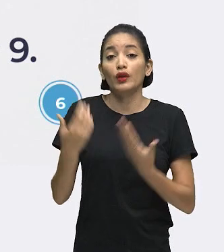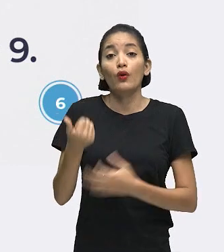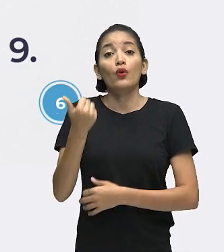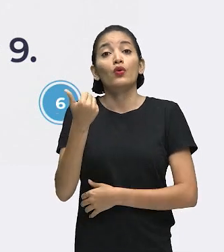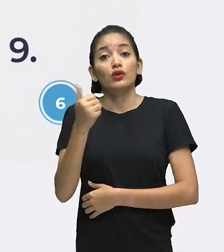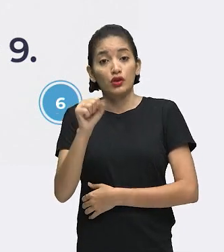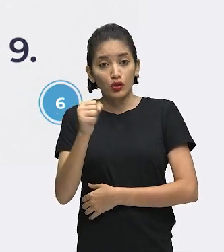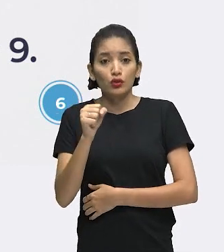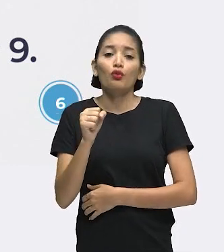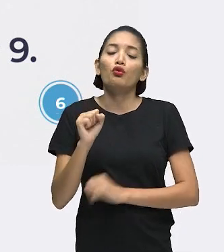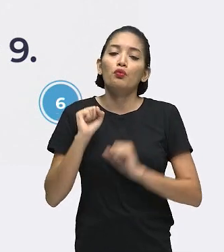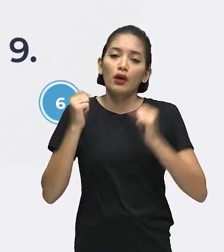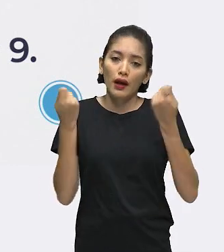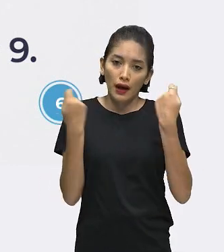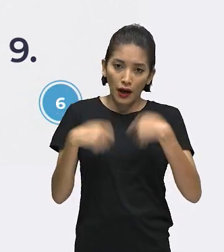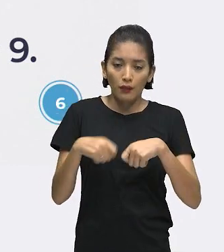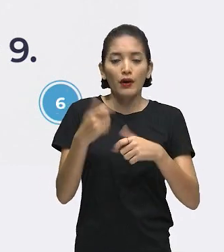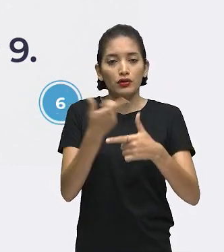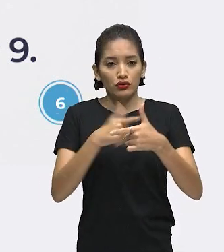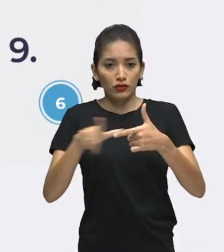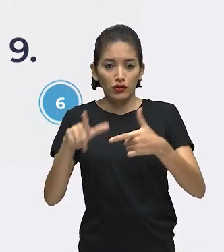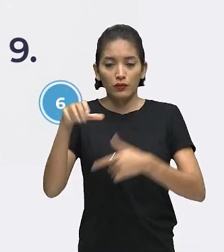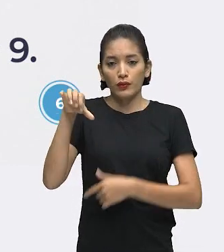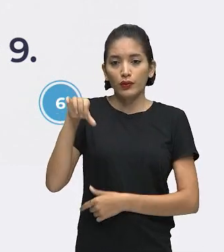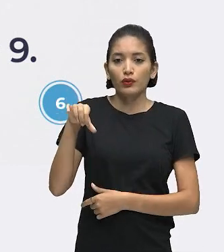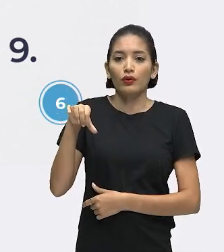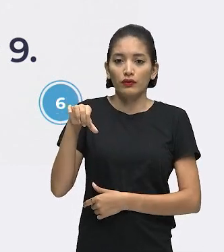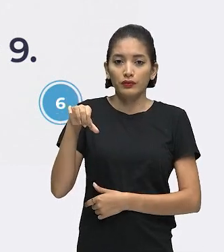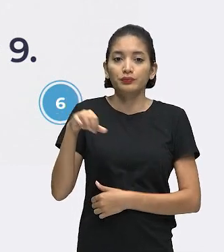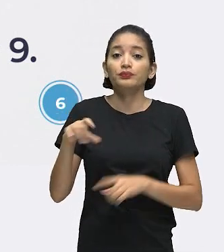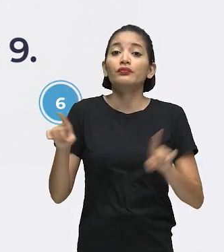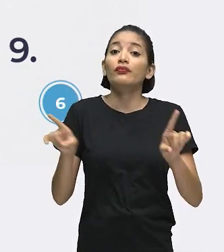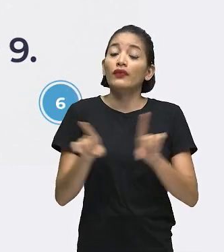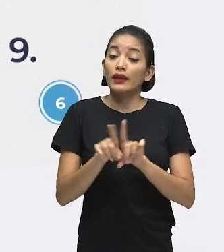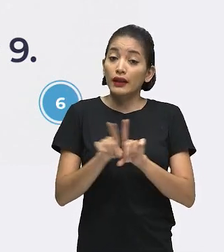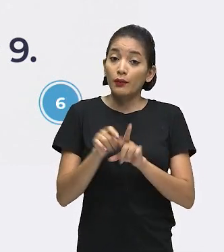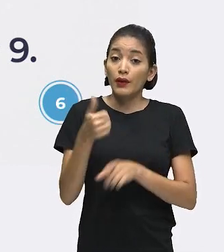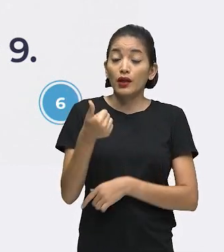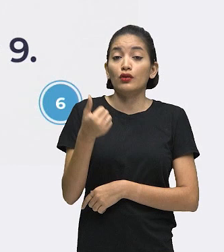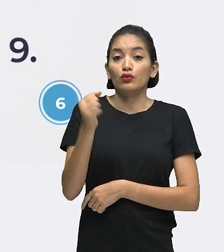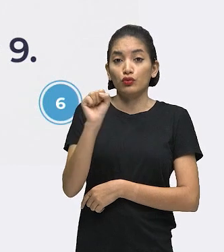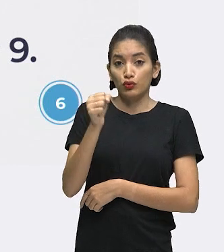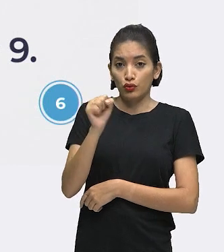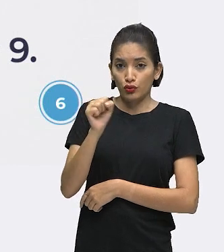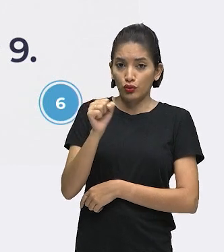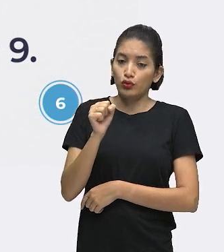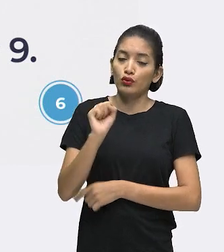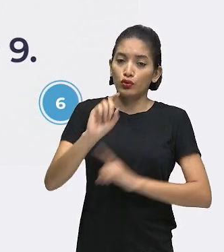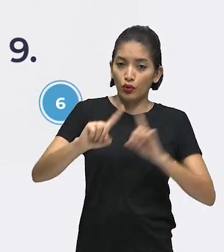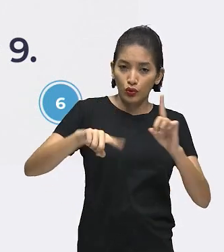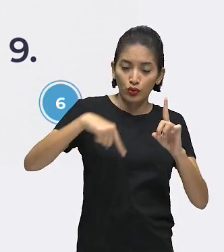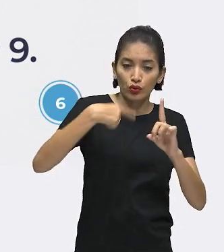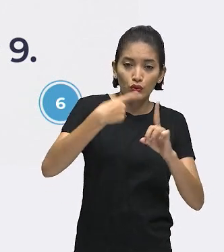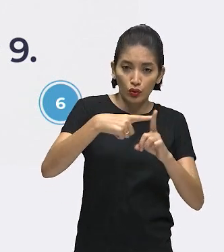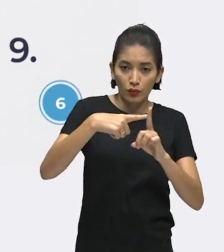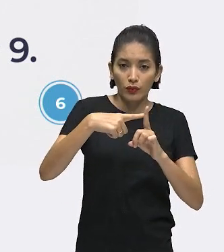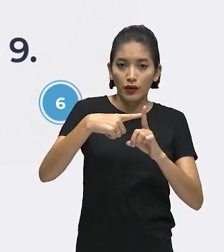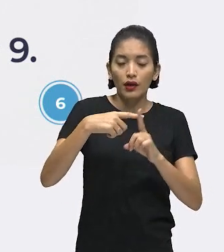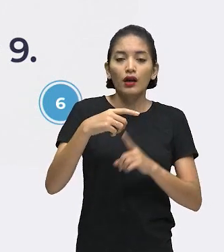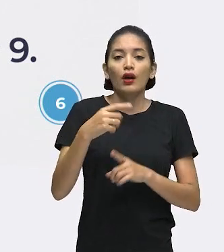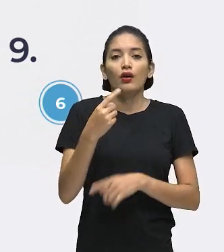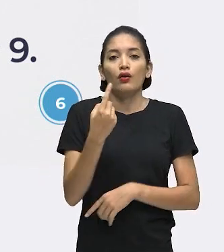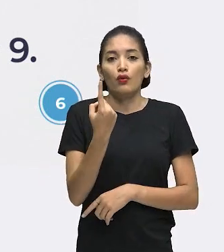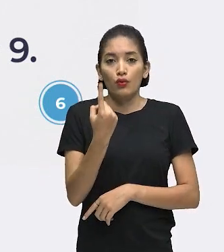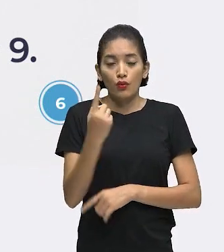é divisível por 9. Aqui também o 18, se a gente somar os algarismos dele, que é 1